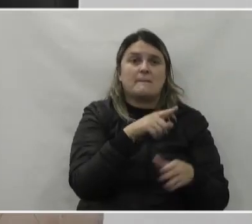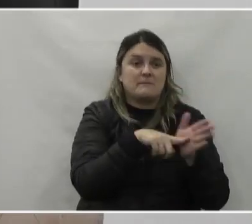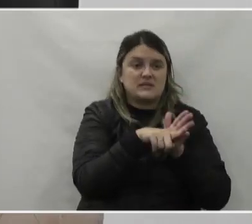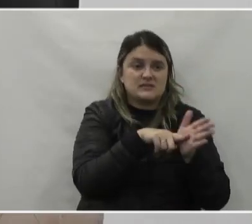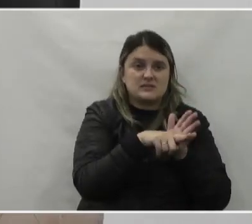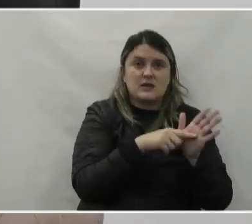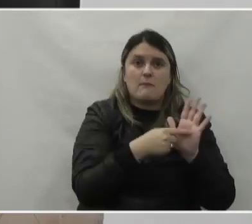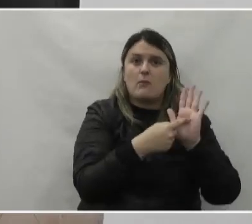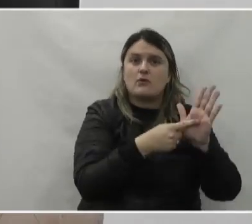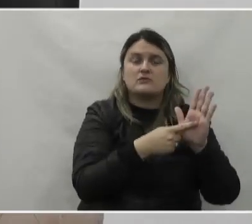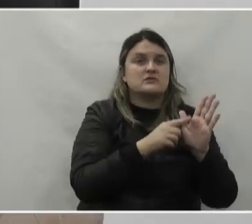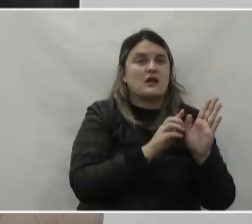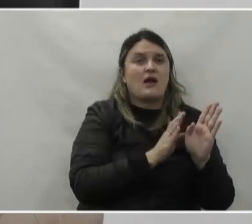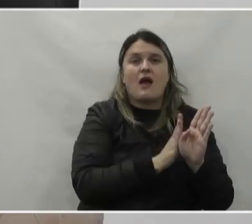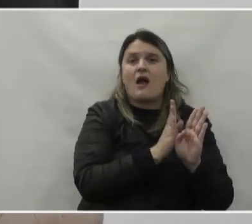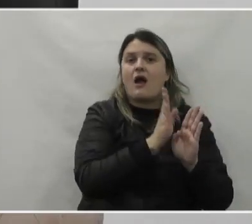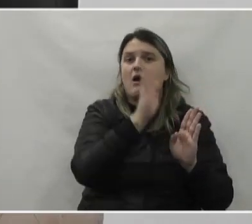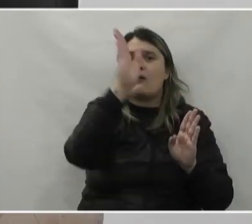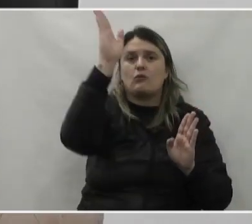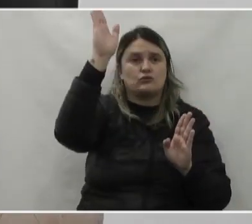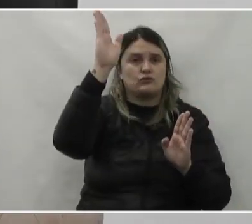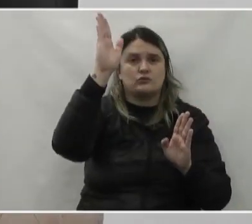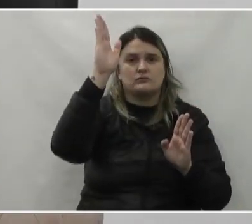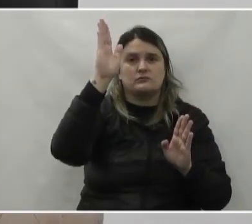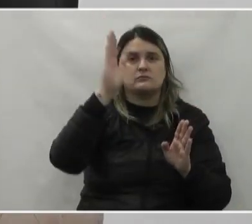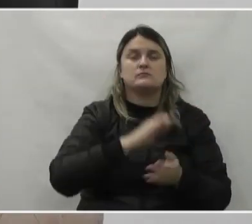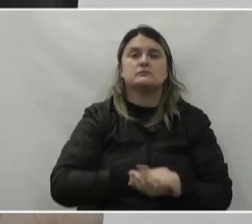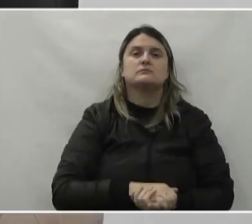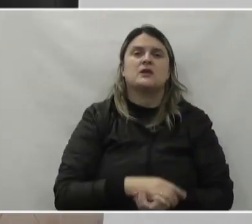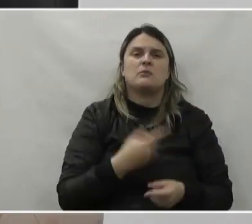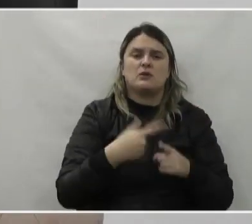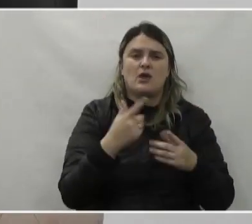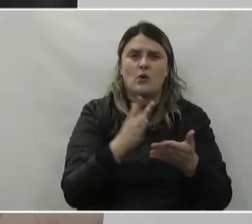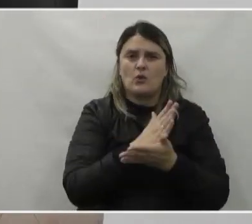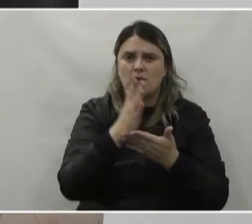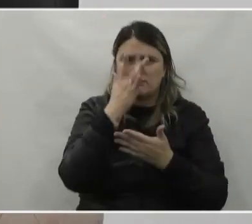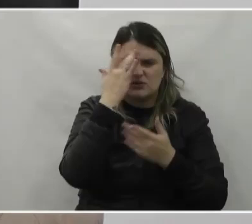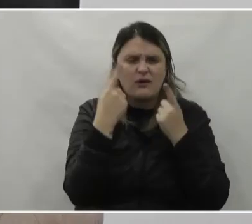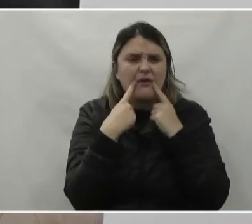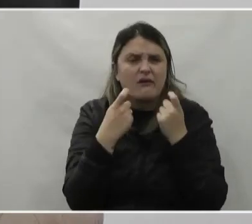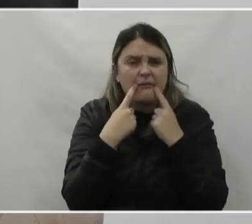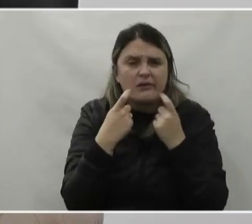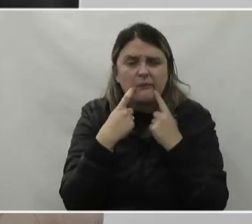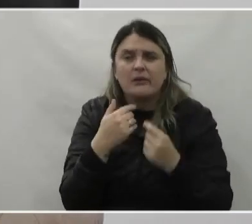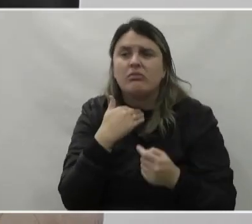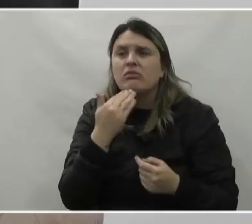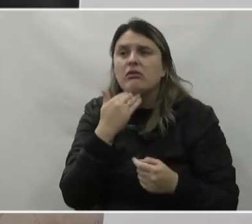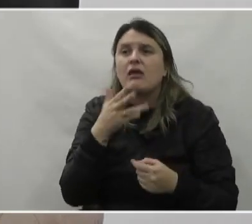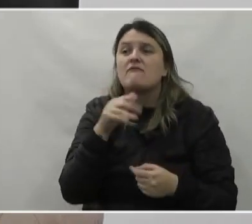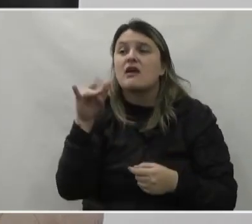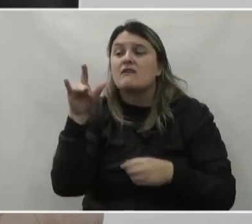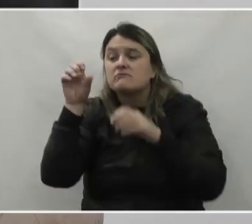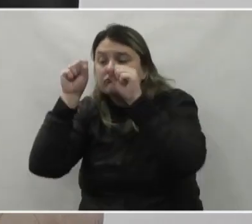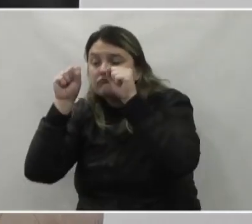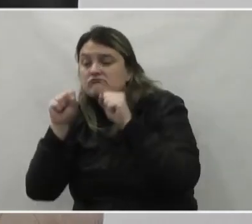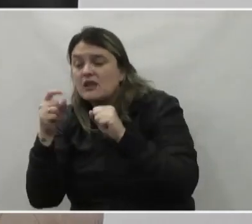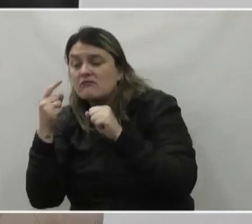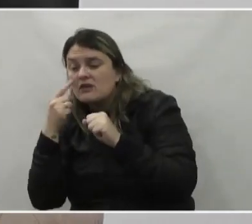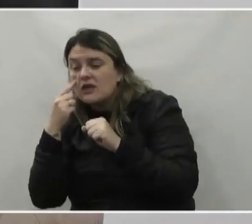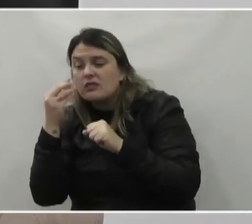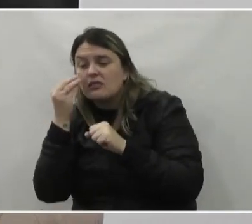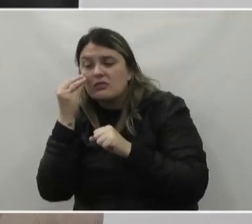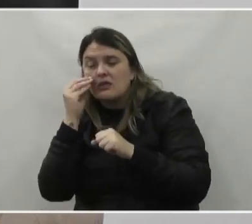pessoas, a população reclamar e a gente não ir atrás e buscar algumas soluções. Então, quando